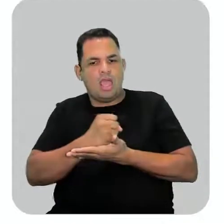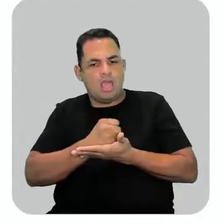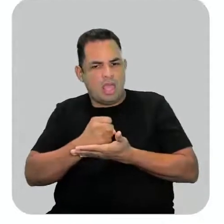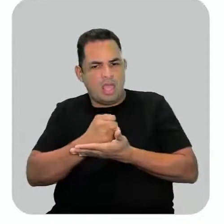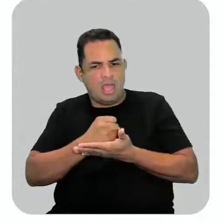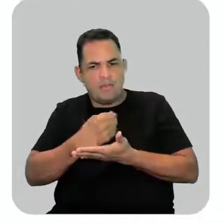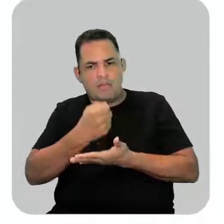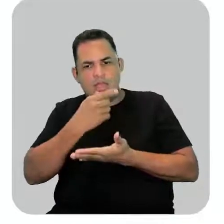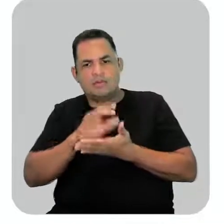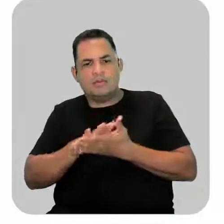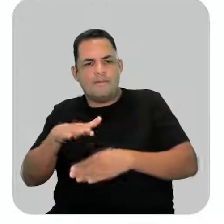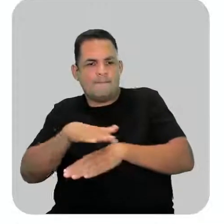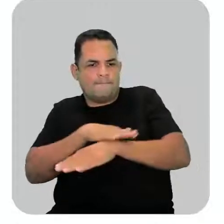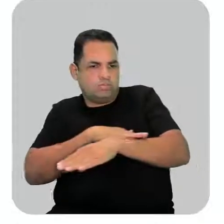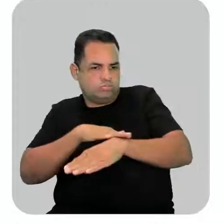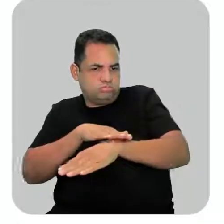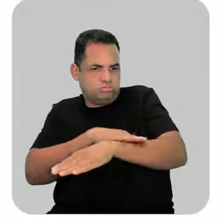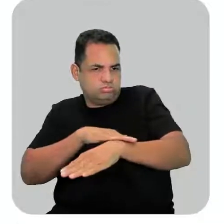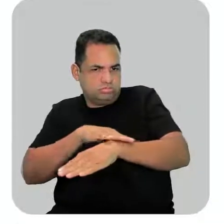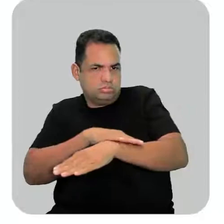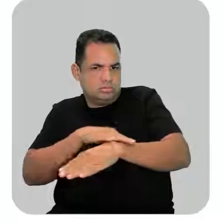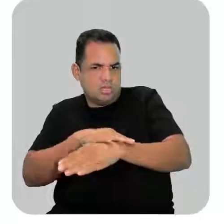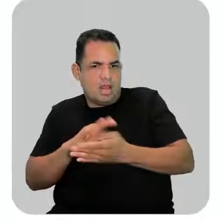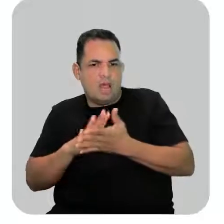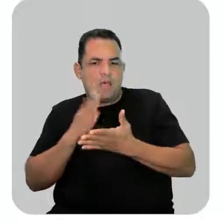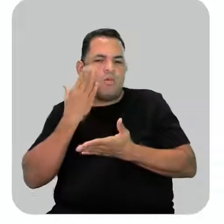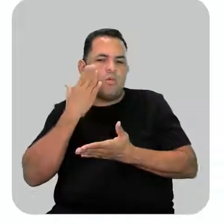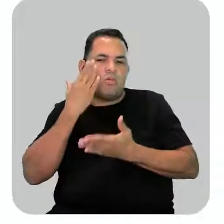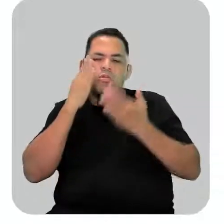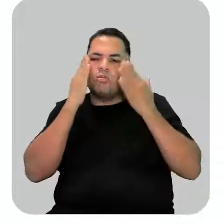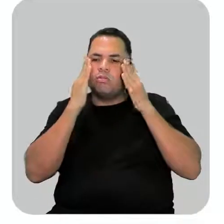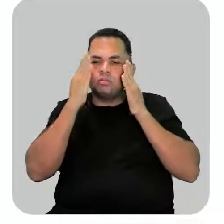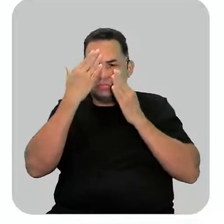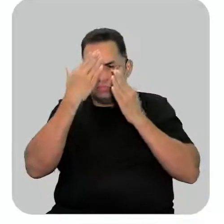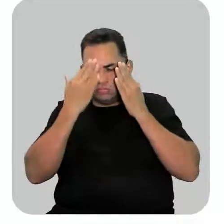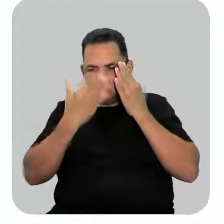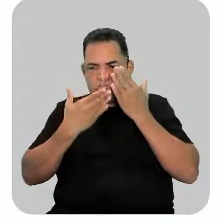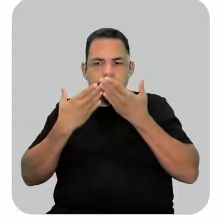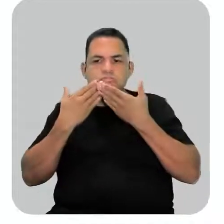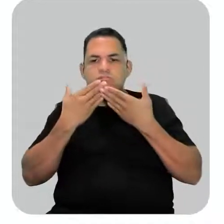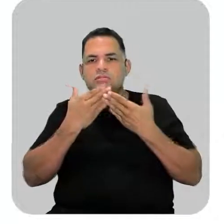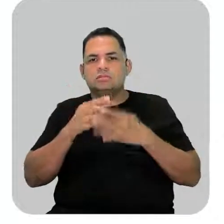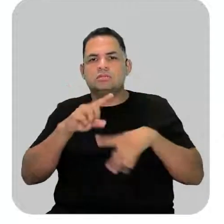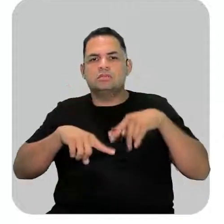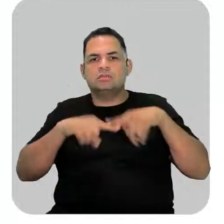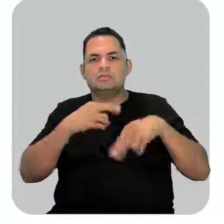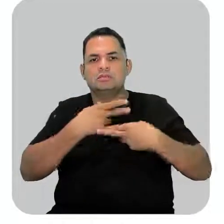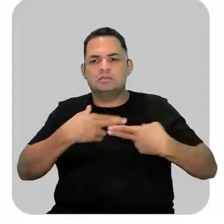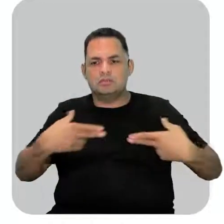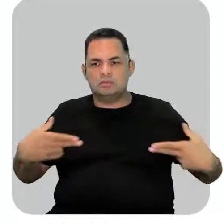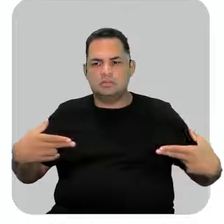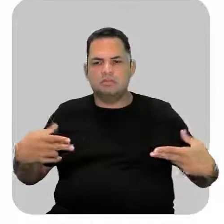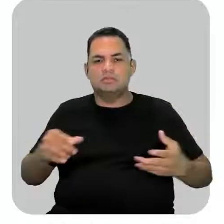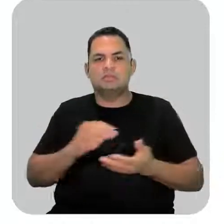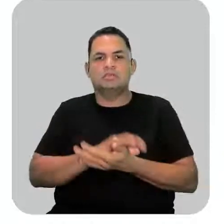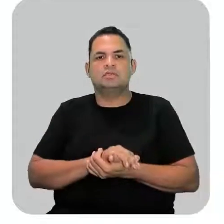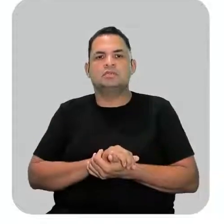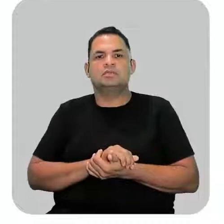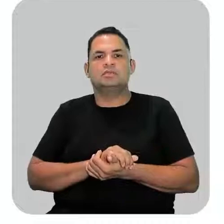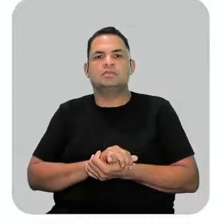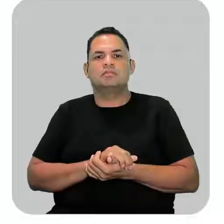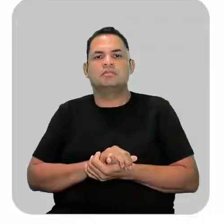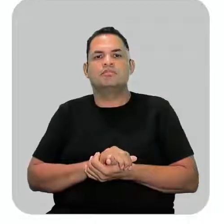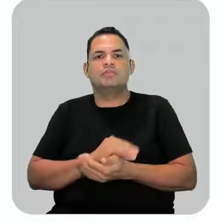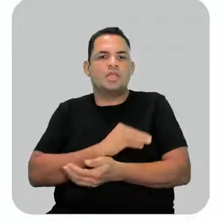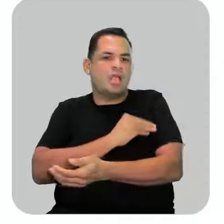pomadas, xarope, anestésicos e cosméticos. E nós sabemos também que o álcool,